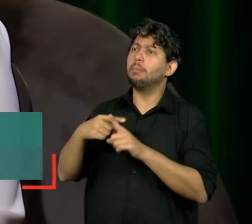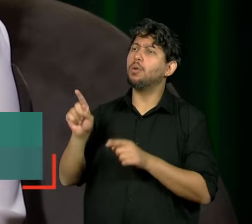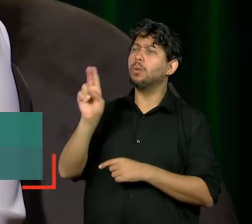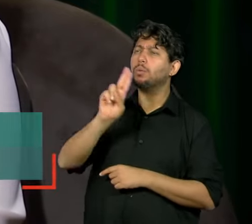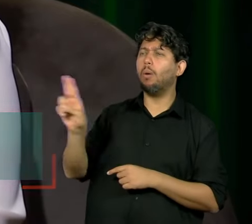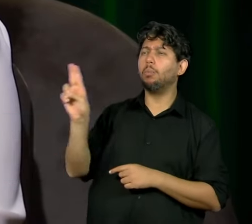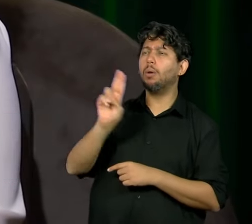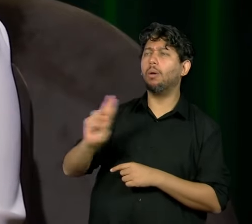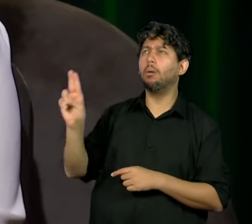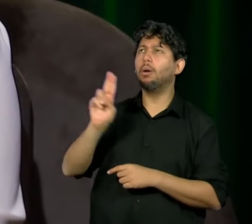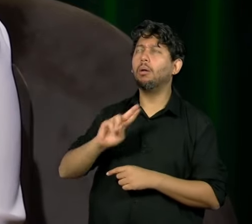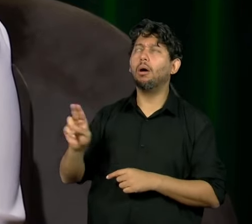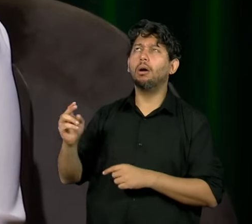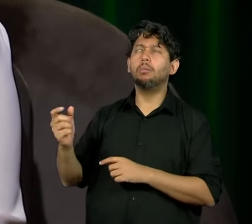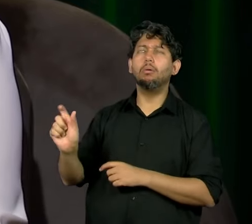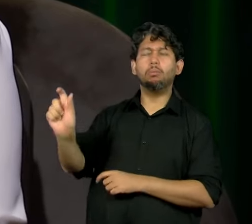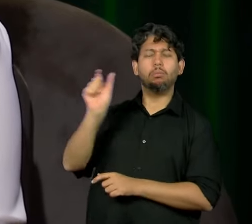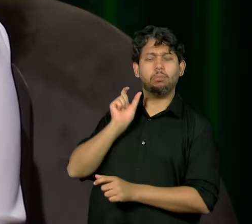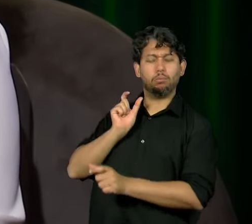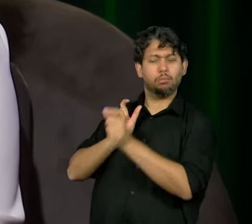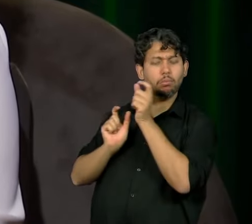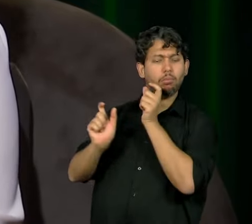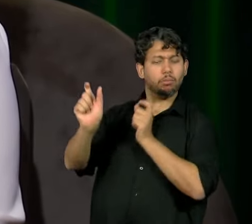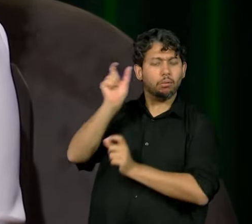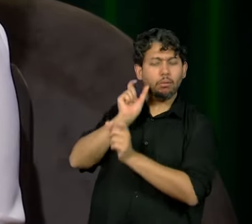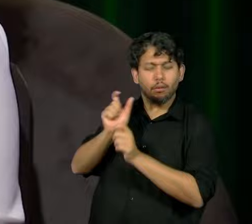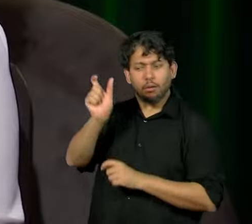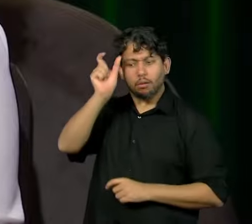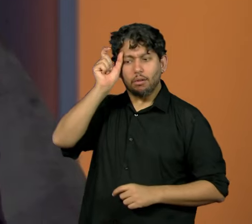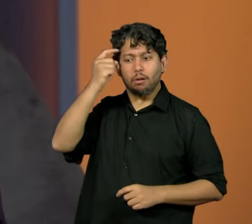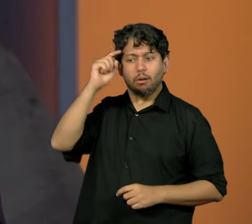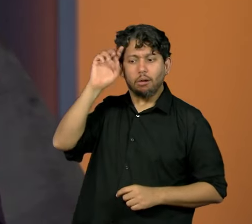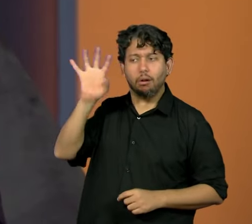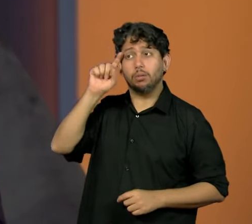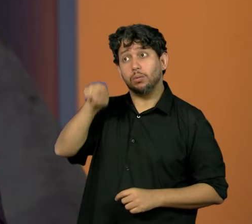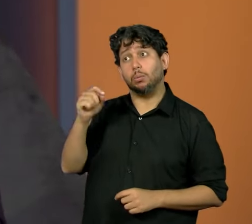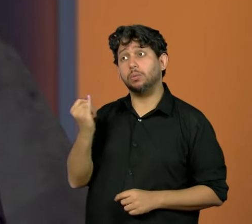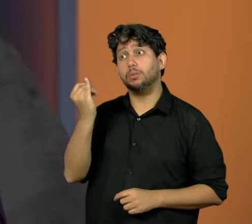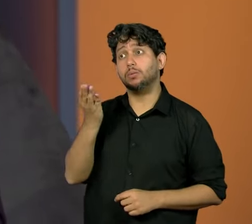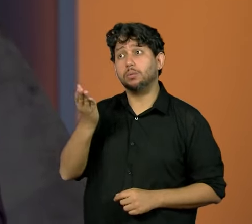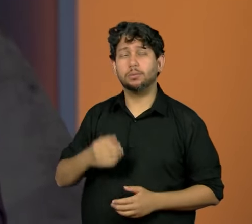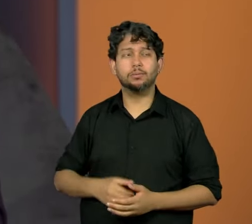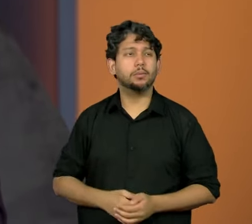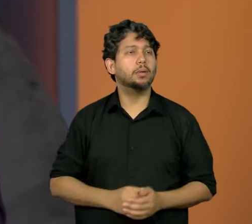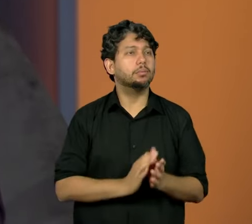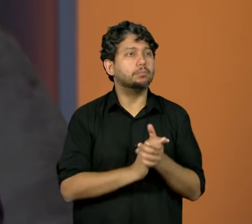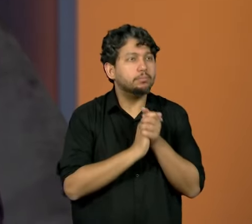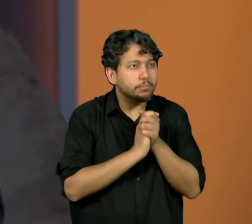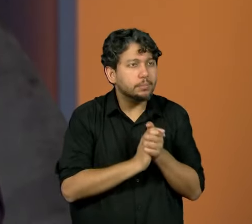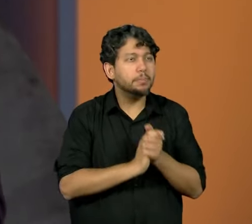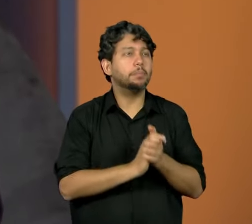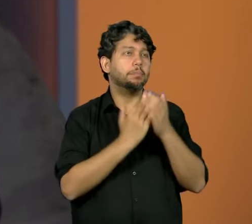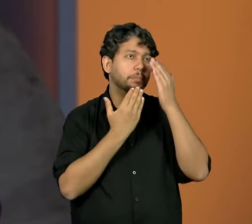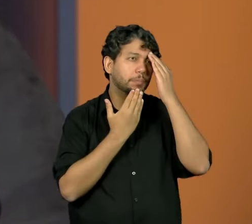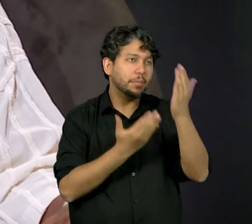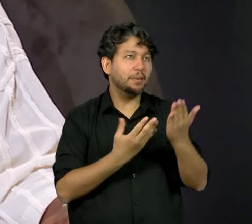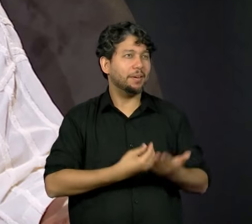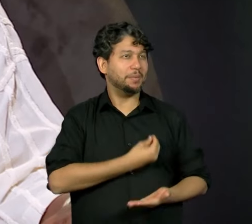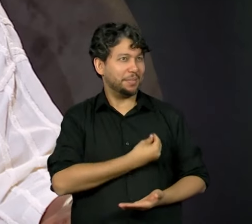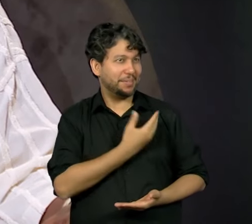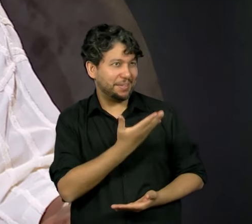nomes, rodeado desses nomes, né? Se a gente pensar semioticamente, é extremamente importante. Eu quero dizer muitíssimo obrigado pela gentileza da sua